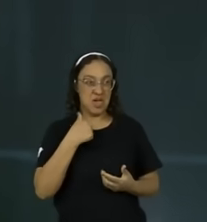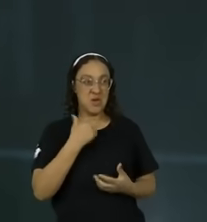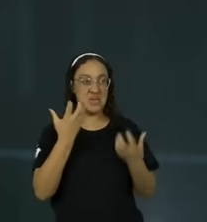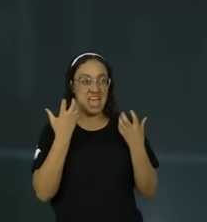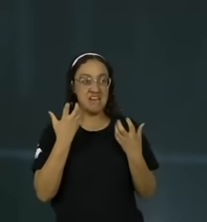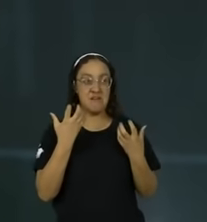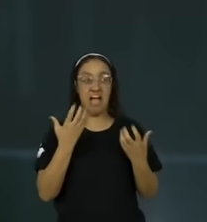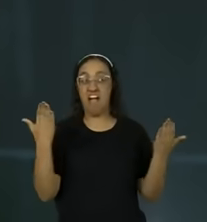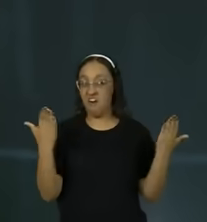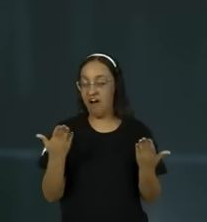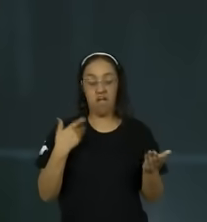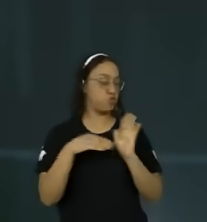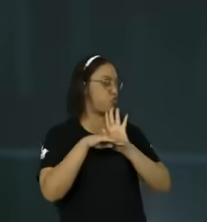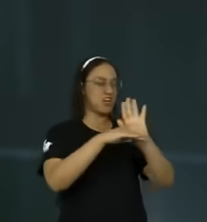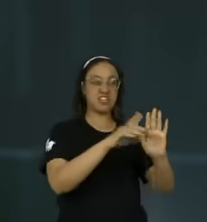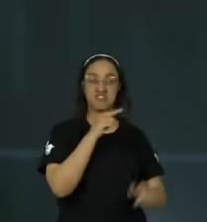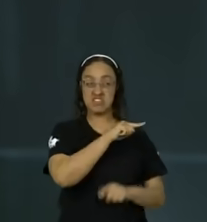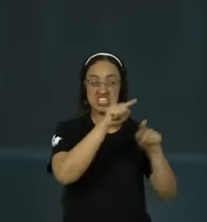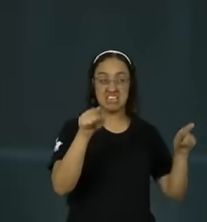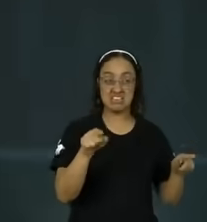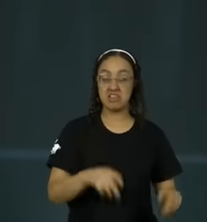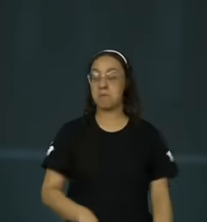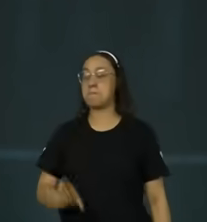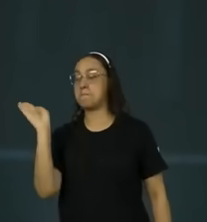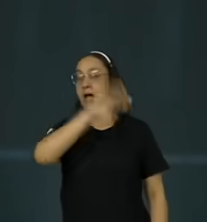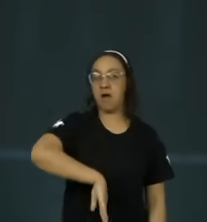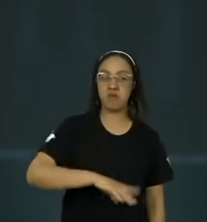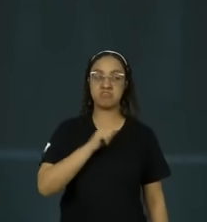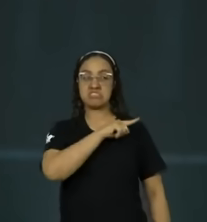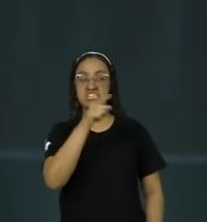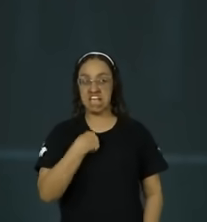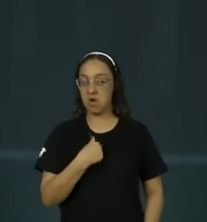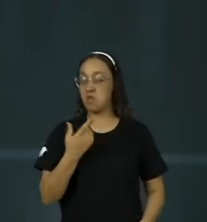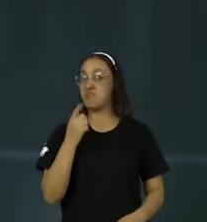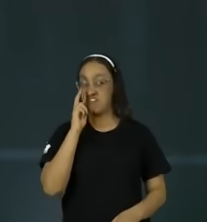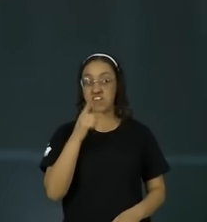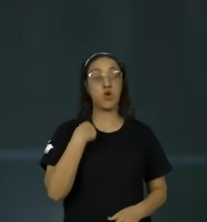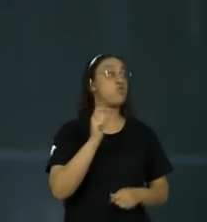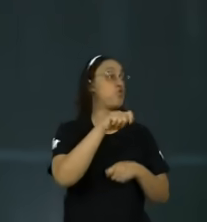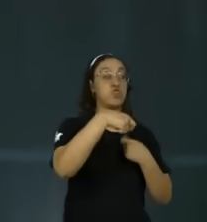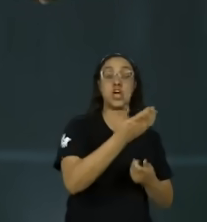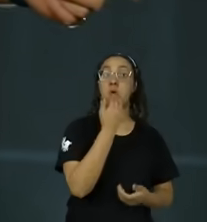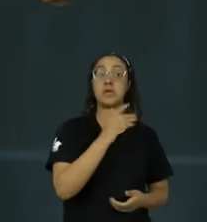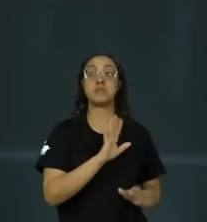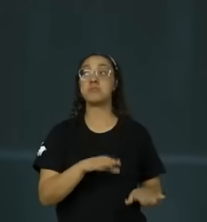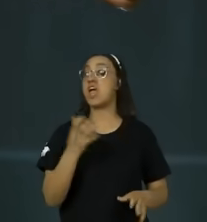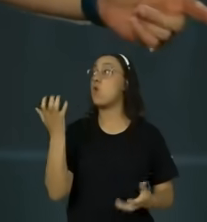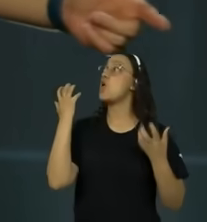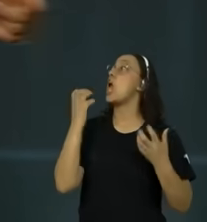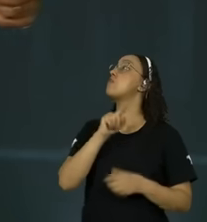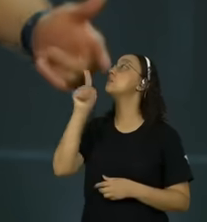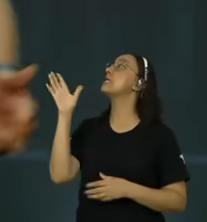vingança. E dizer, seus cachorros, eu vou me vingar. Me peguem uma cisterna aqui